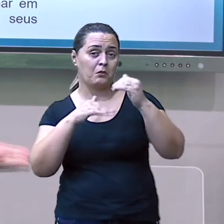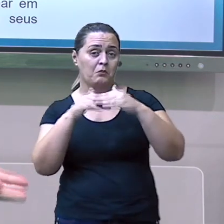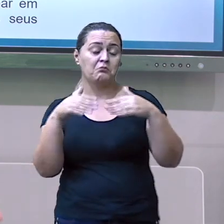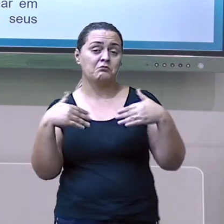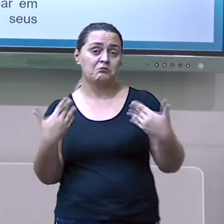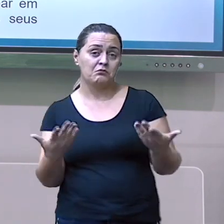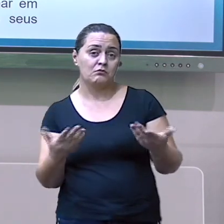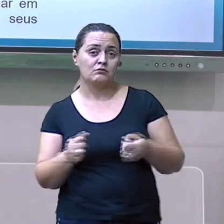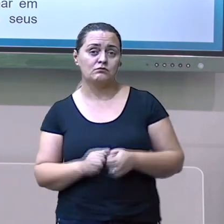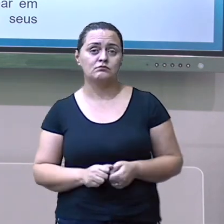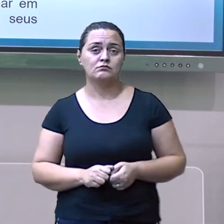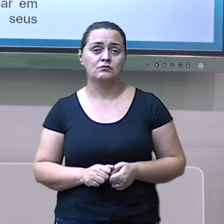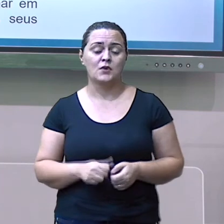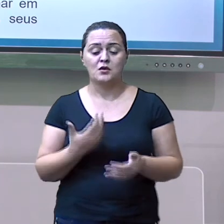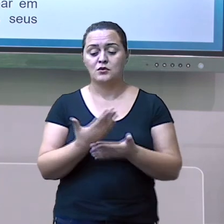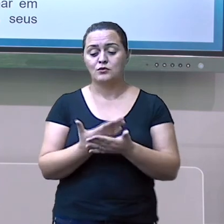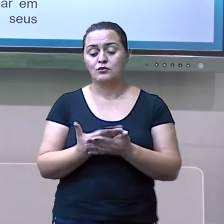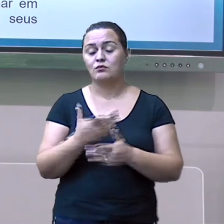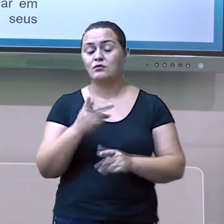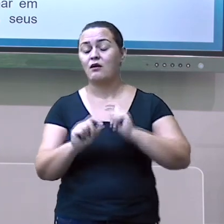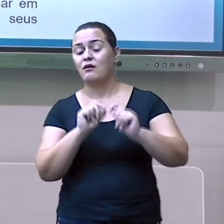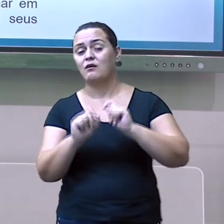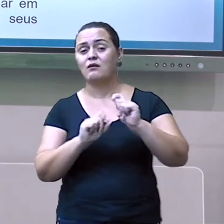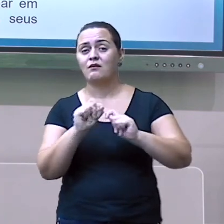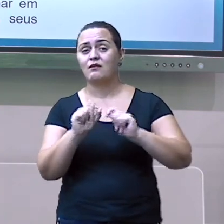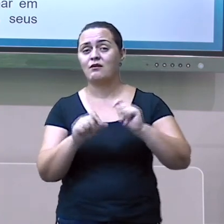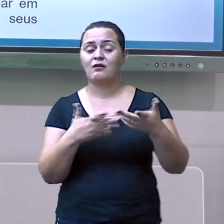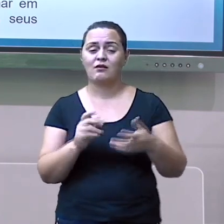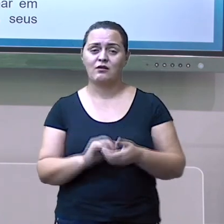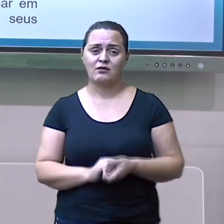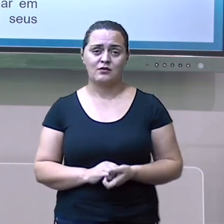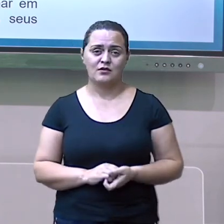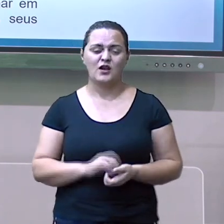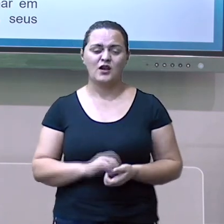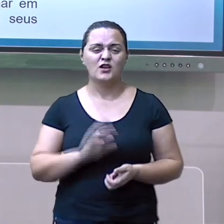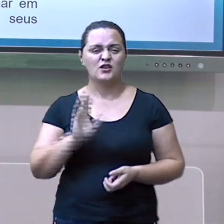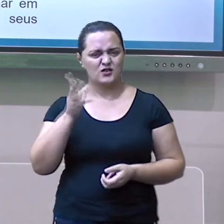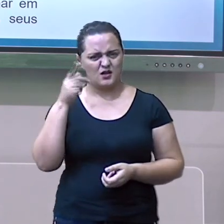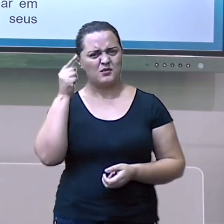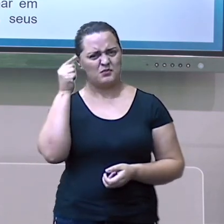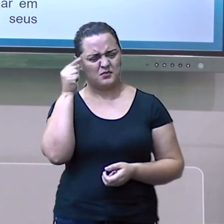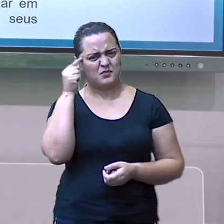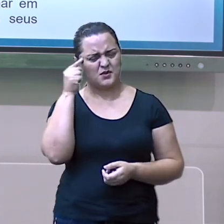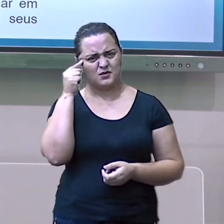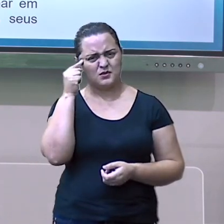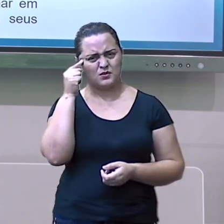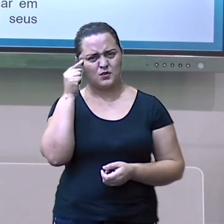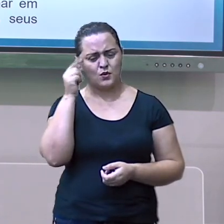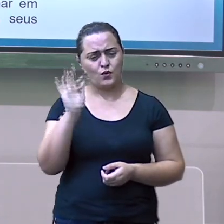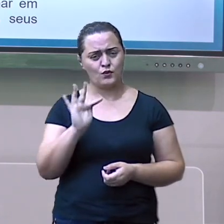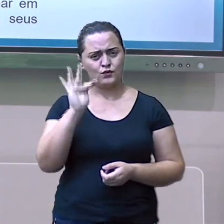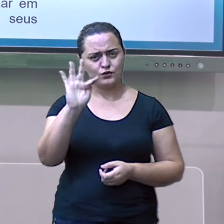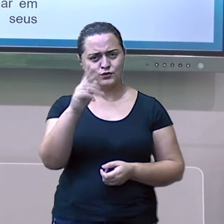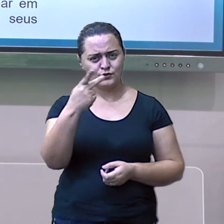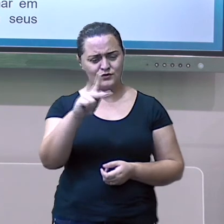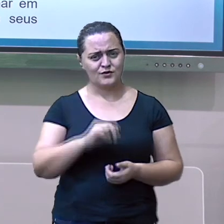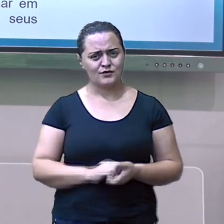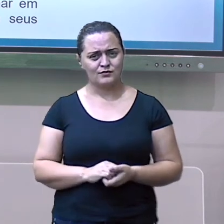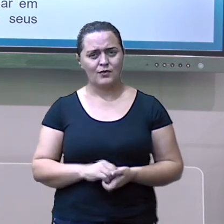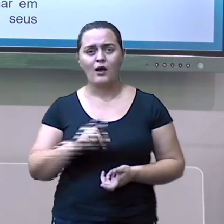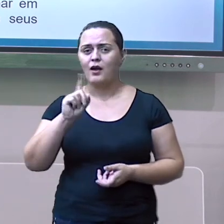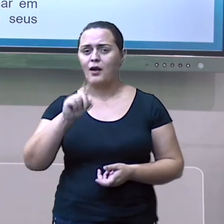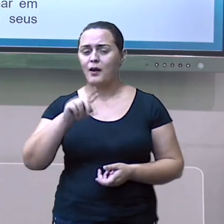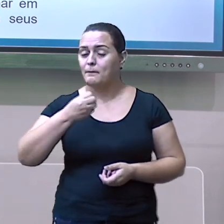que estudo você quer seguir o seu caminho? Muito bacana. A gente cuidar